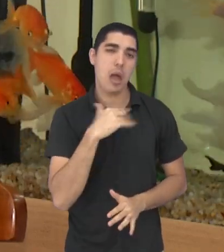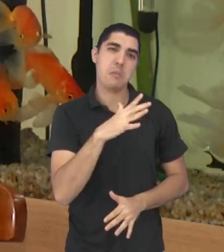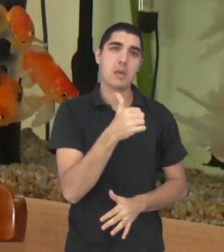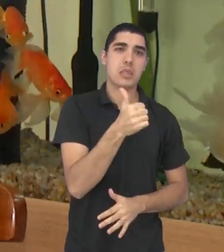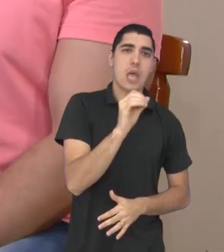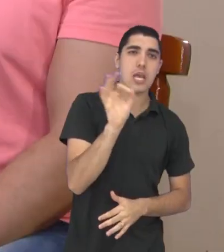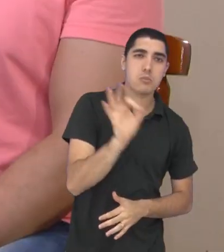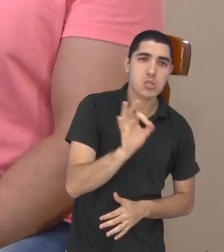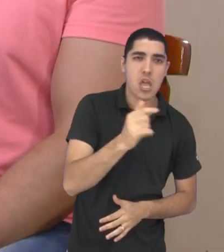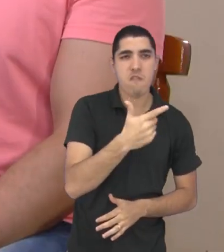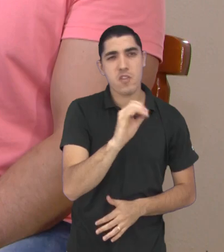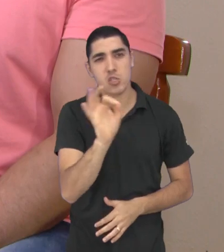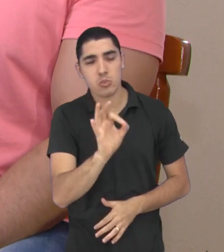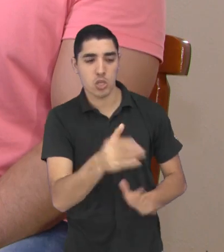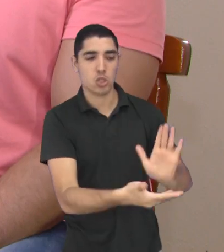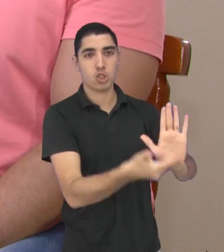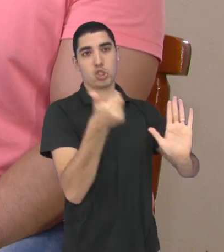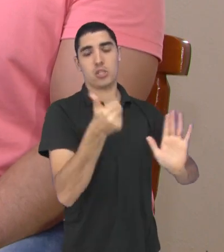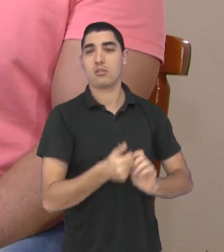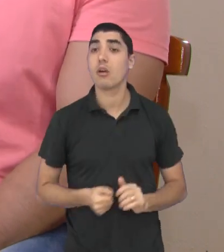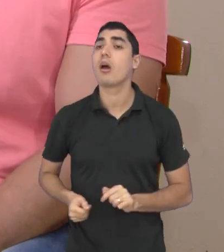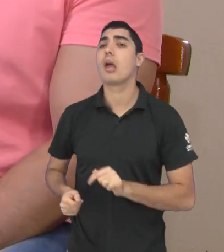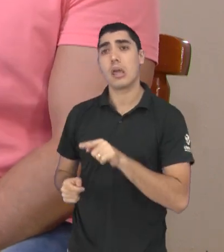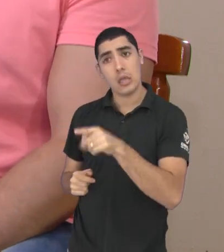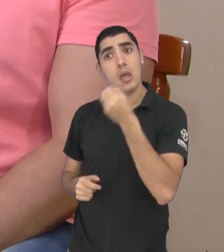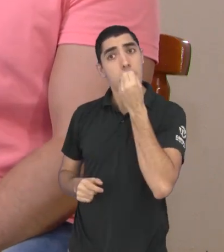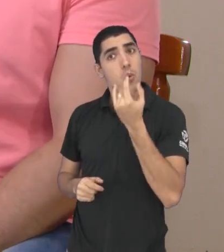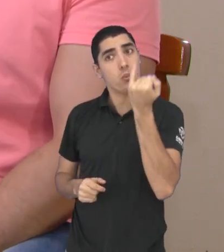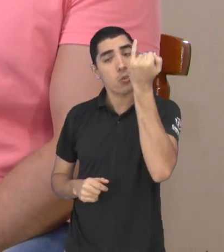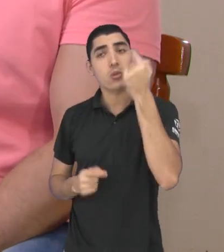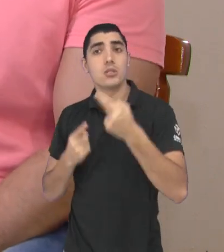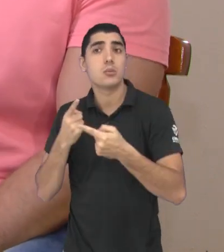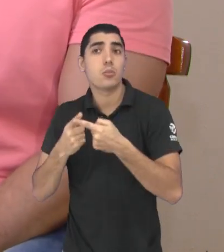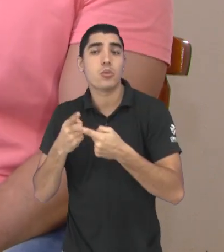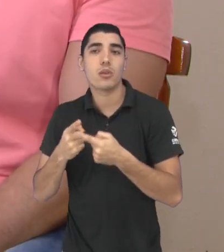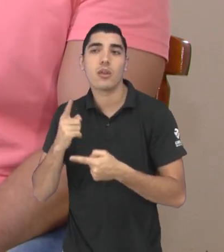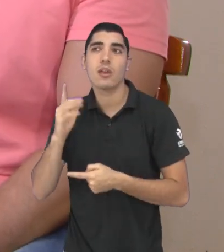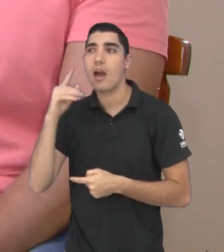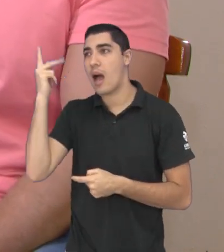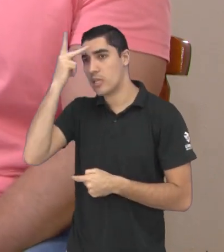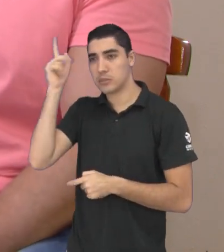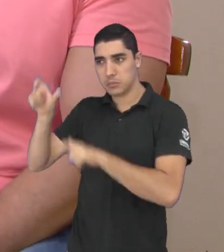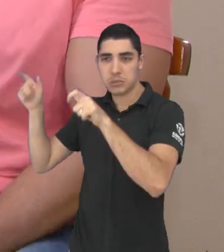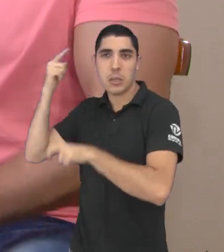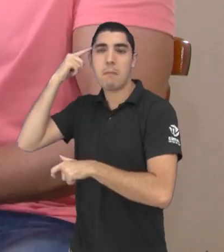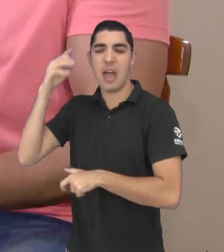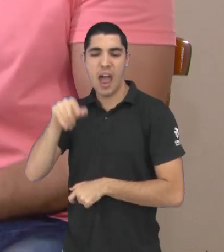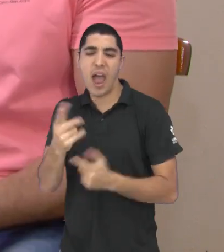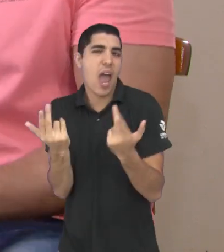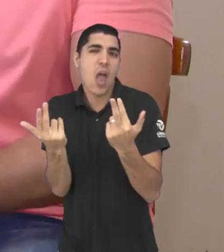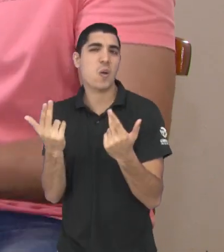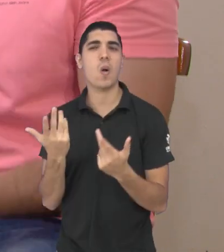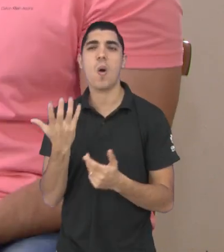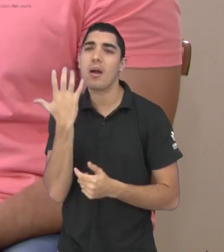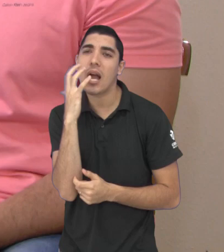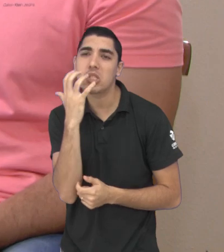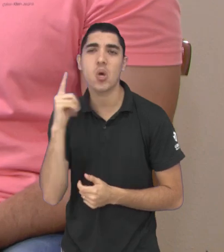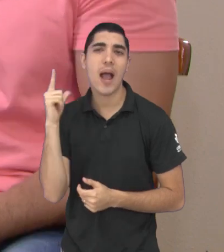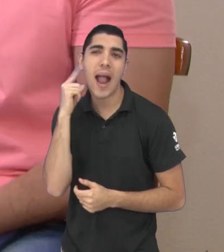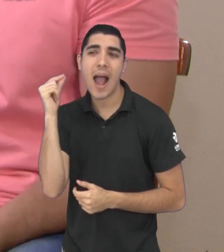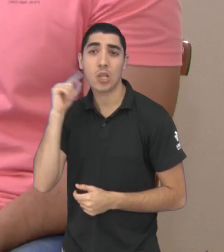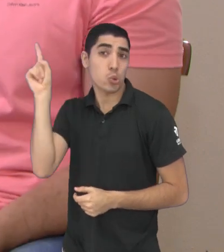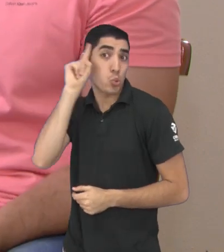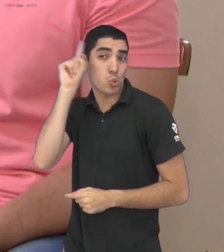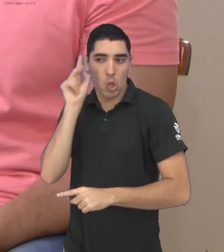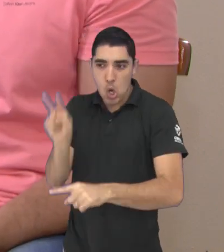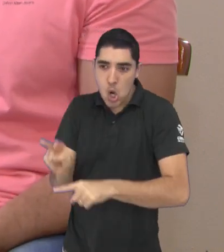20% da água. Isso é importante também, né? Porque as pessoas têm essa tendência de pensar, sei lá, como se fosse um animalzinho, um cachorro e um gato que você tem que limpar todo dia,